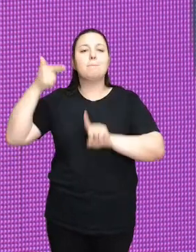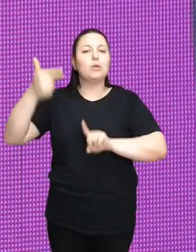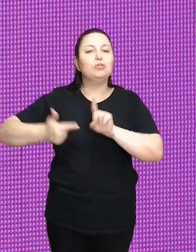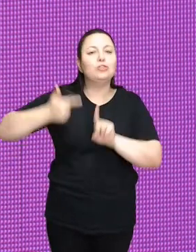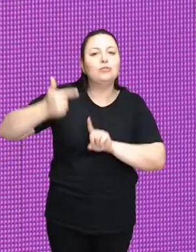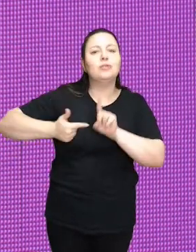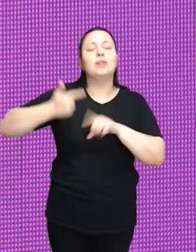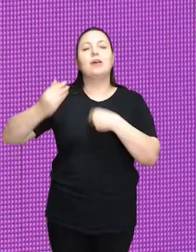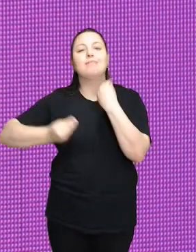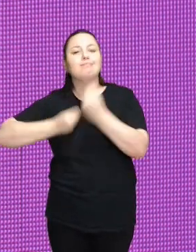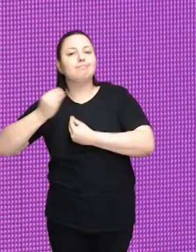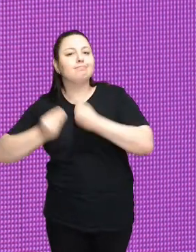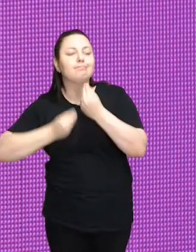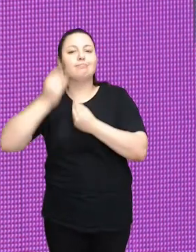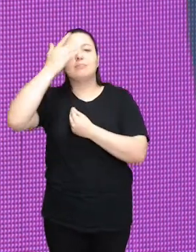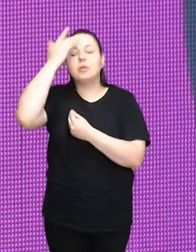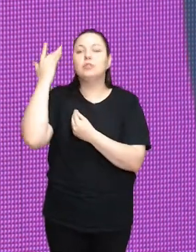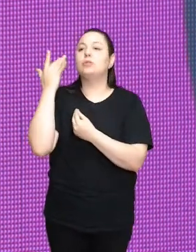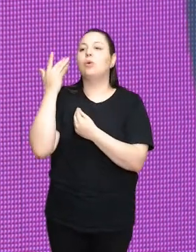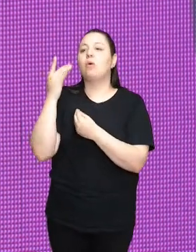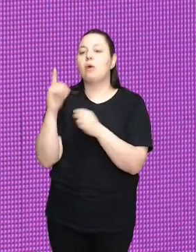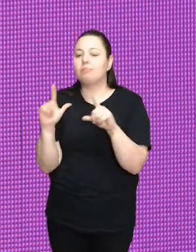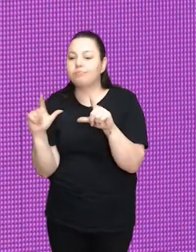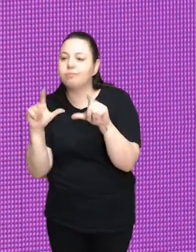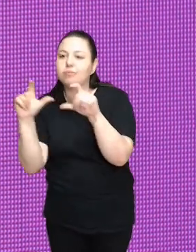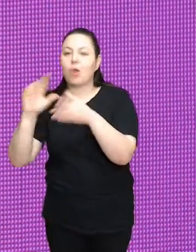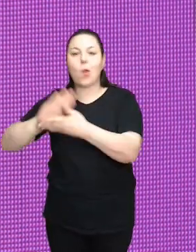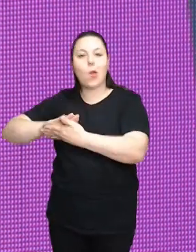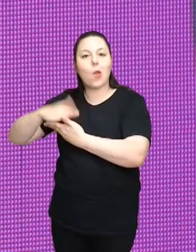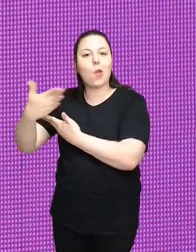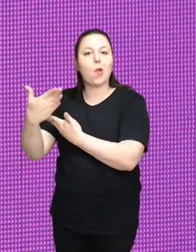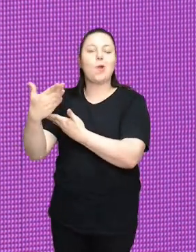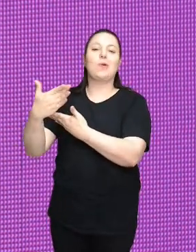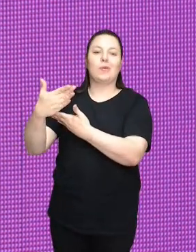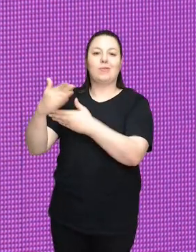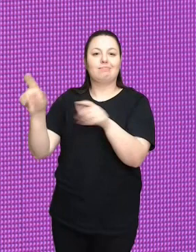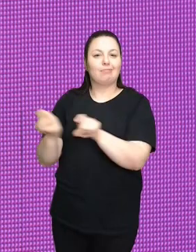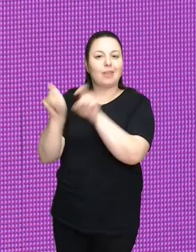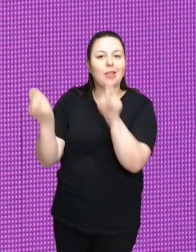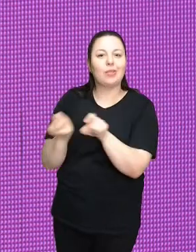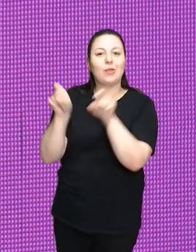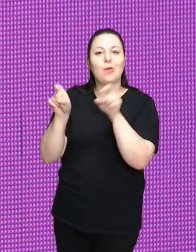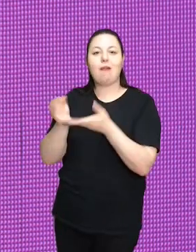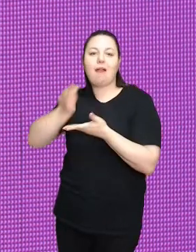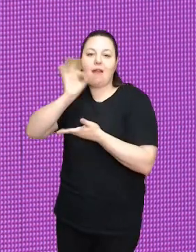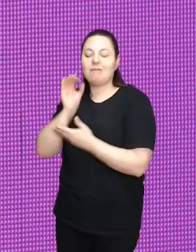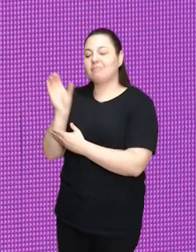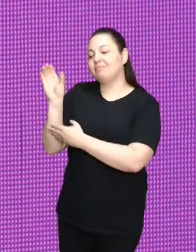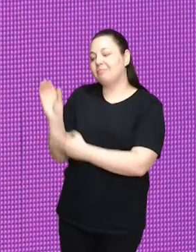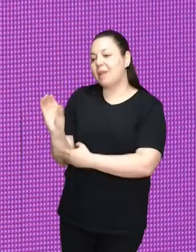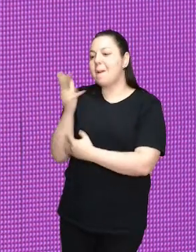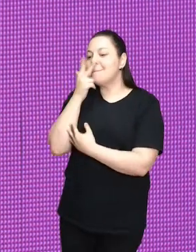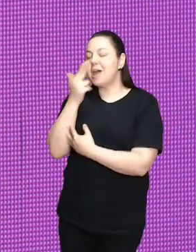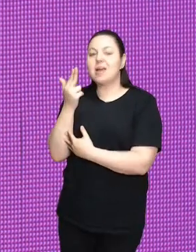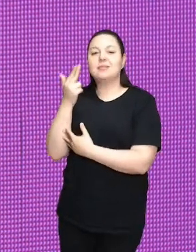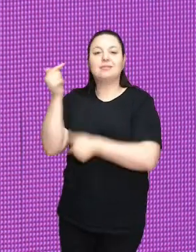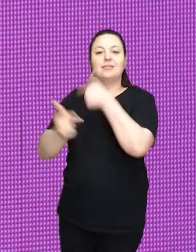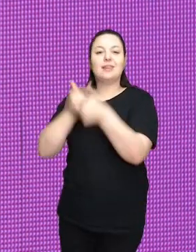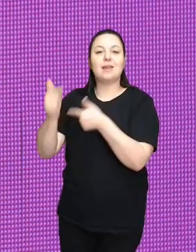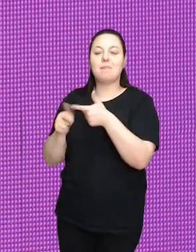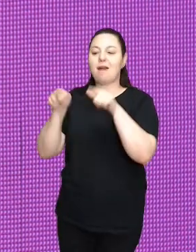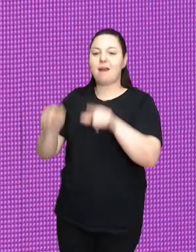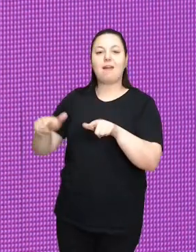né, tiram foto da mesa com o computador, o copinho de café, aquela coisa como se trabalhasse num ambiente perfeito, né? A vida